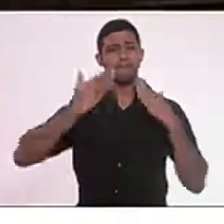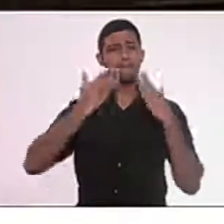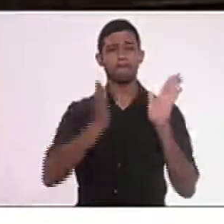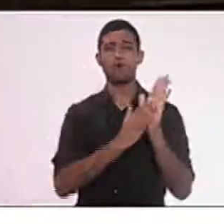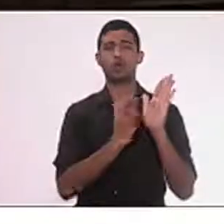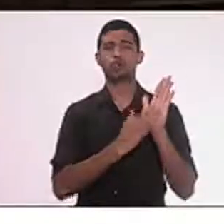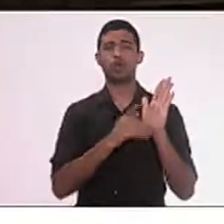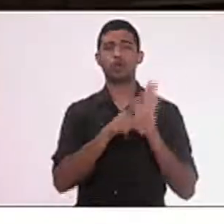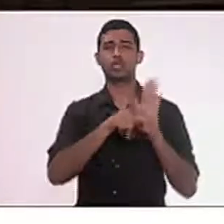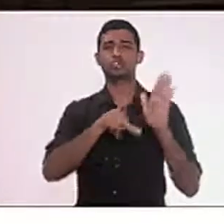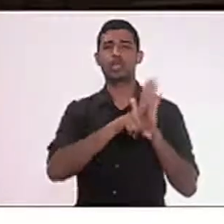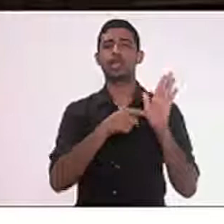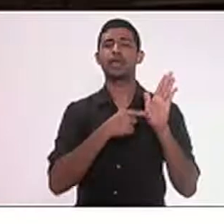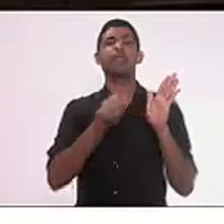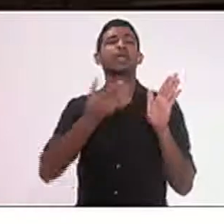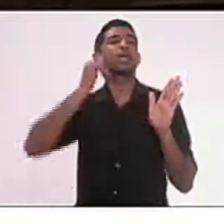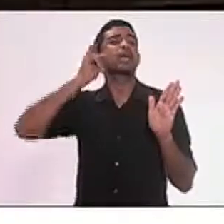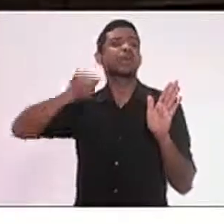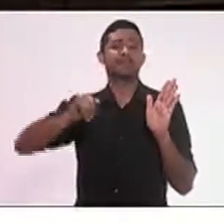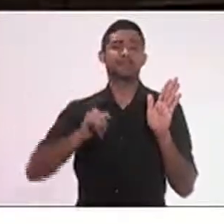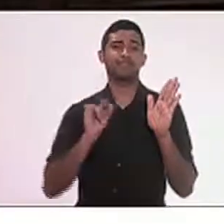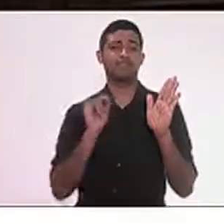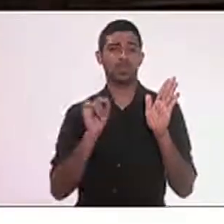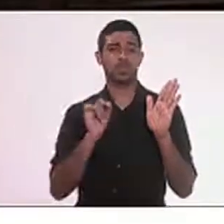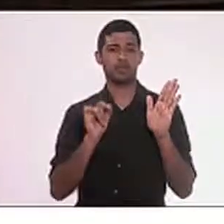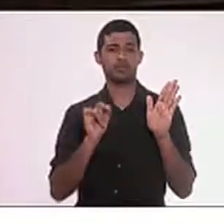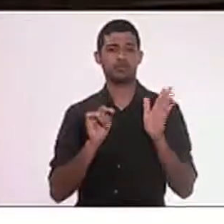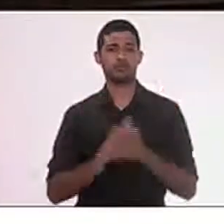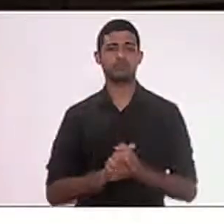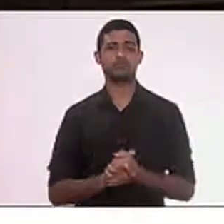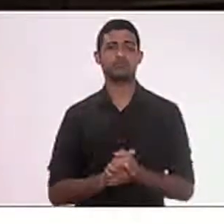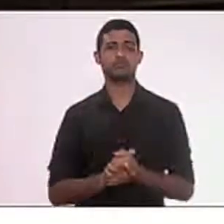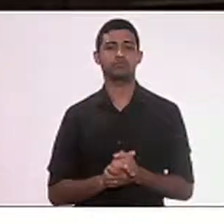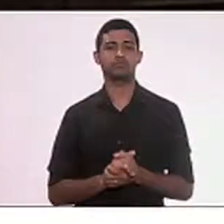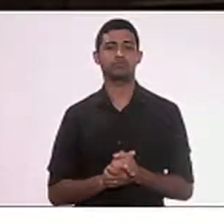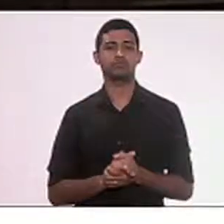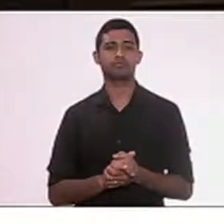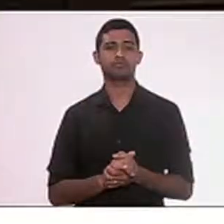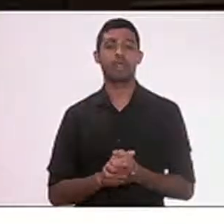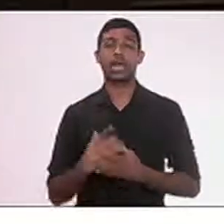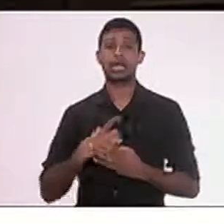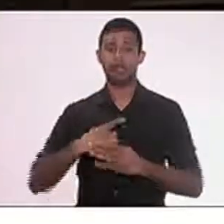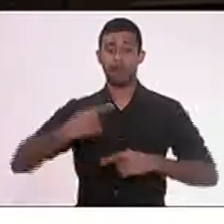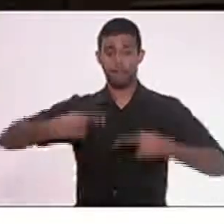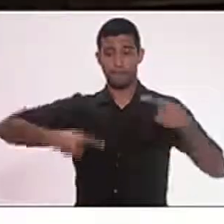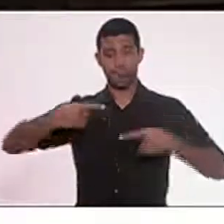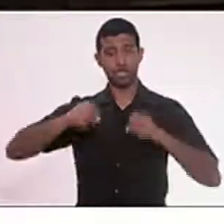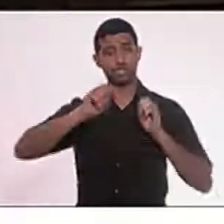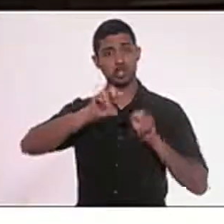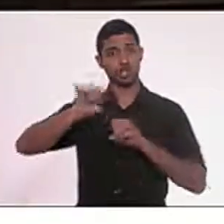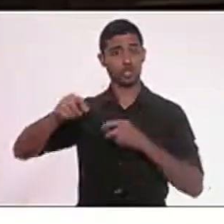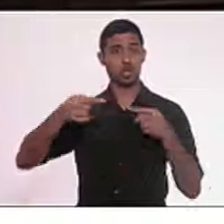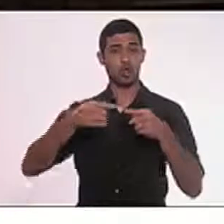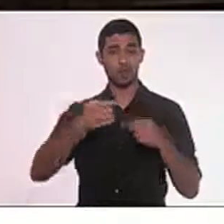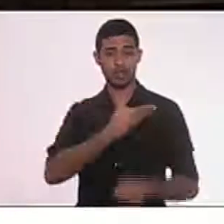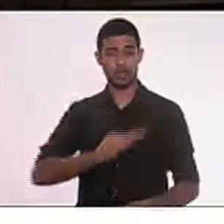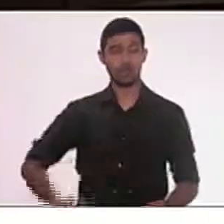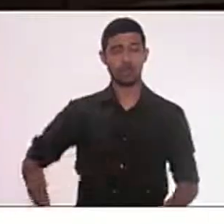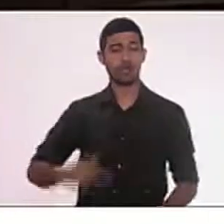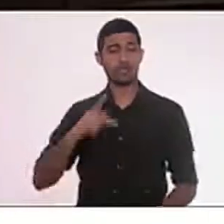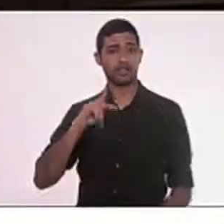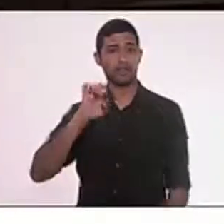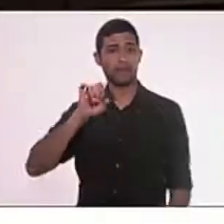lei para evitar aquilo que foi a desgraçada marca da política educacional do desgoverno Pezão, no